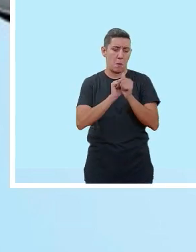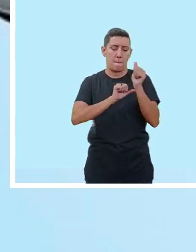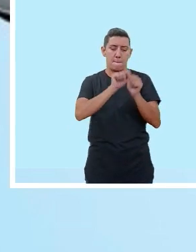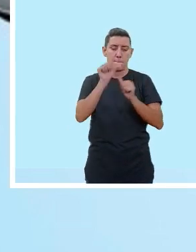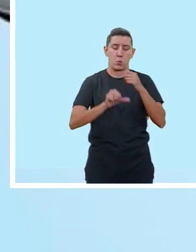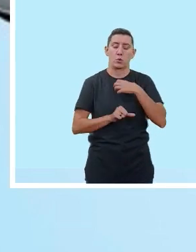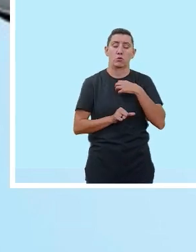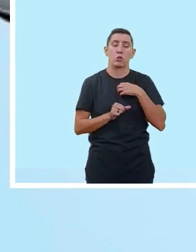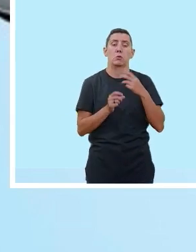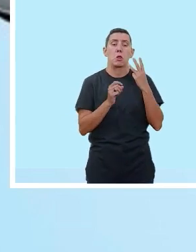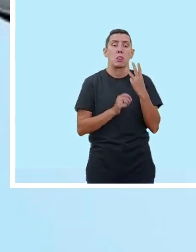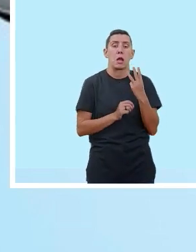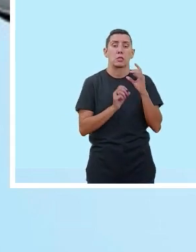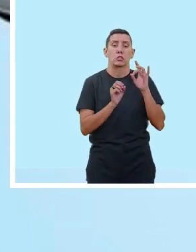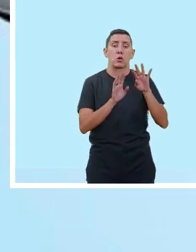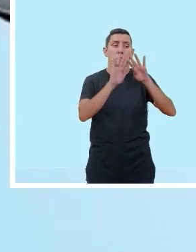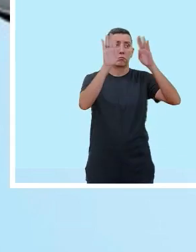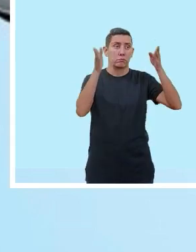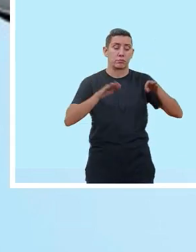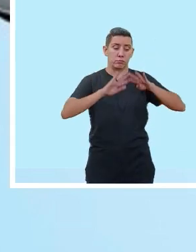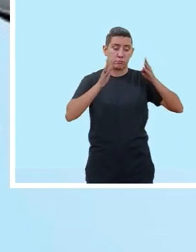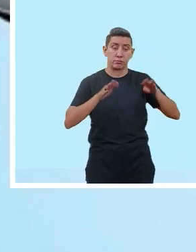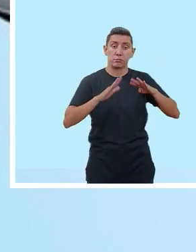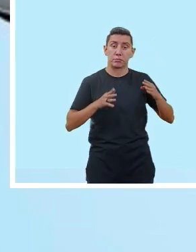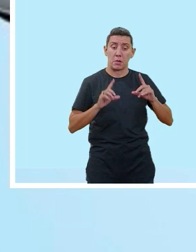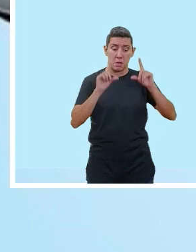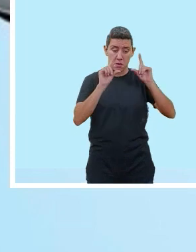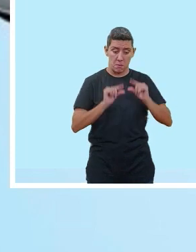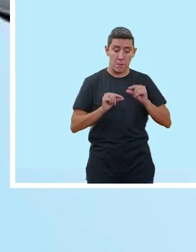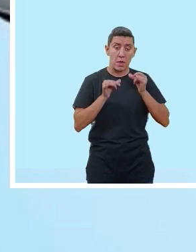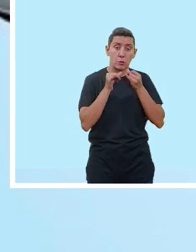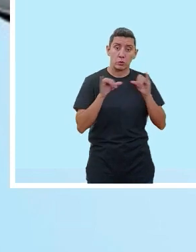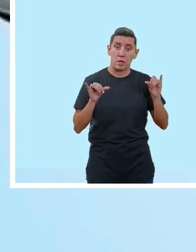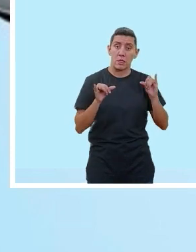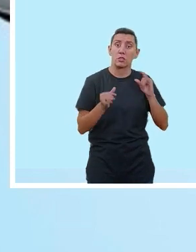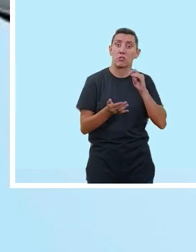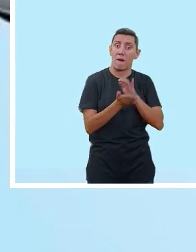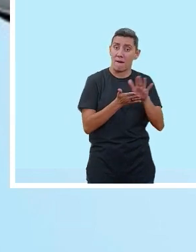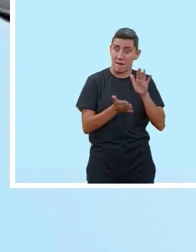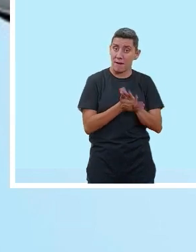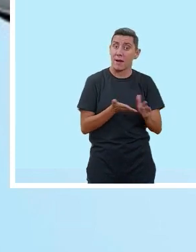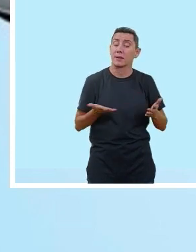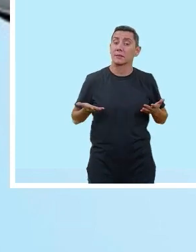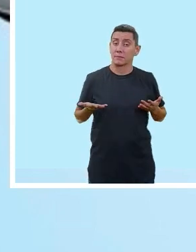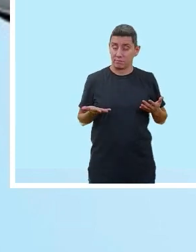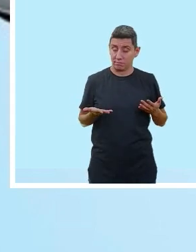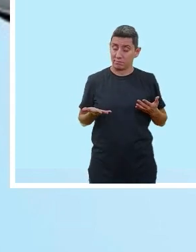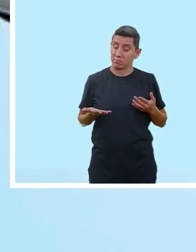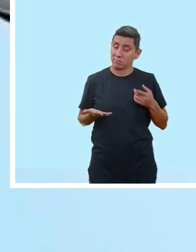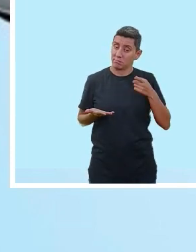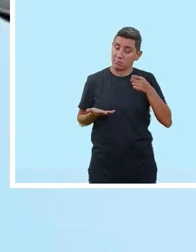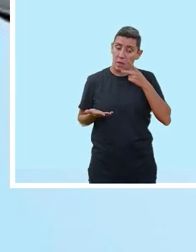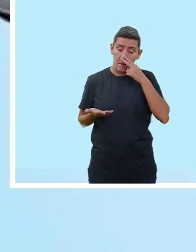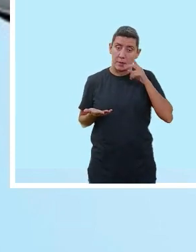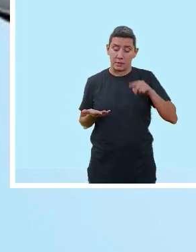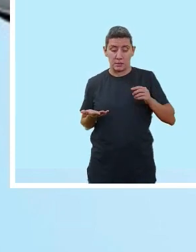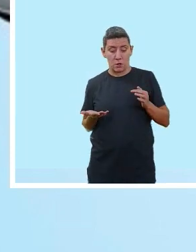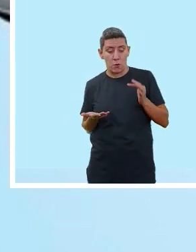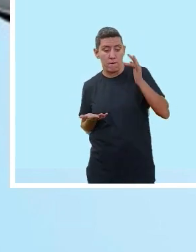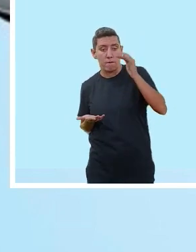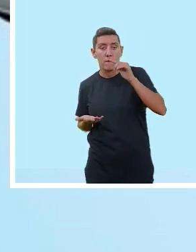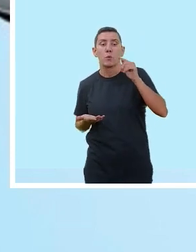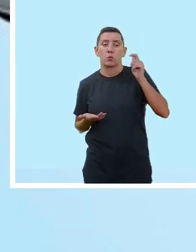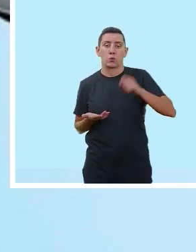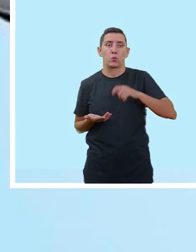E você teve uma redução do consumo de energia significativo. Então, isso também é uma tendência, né?